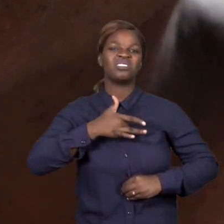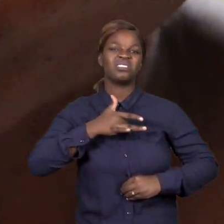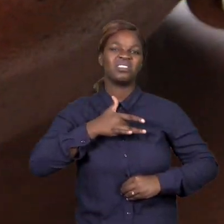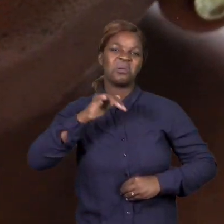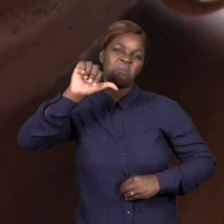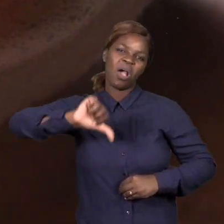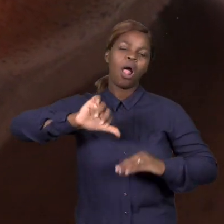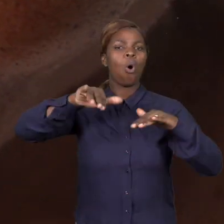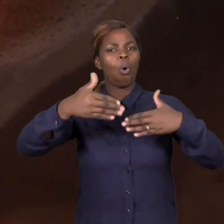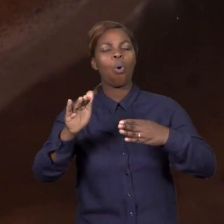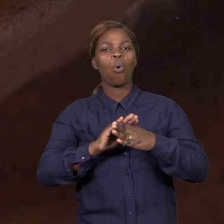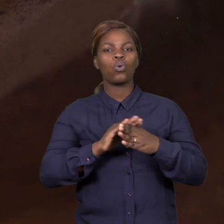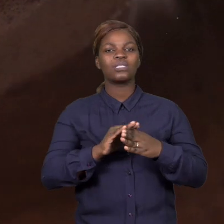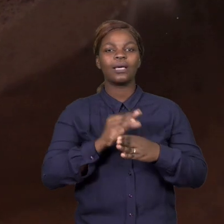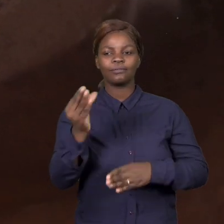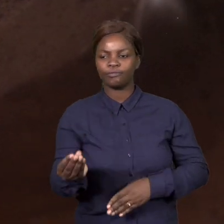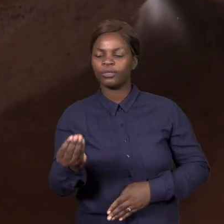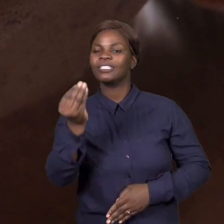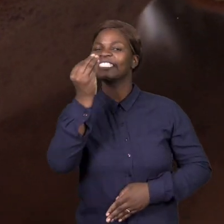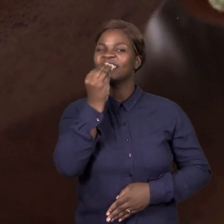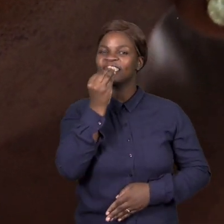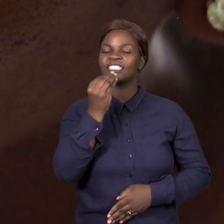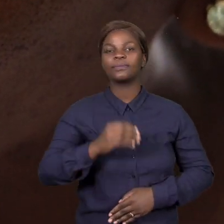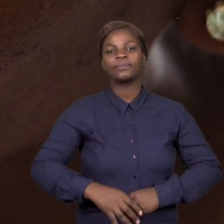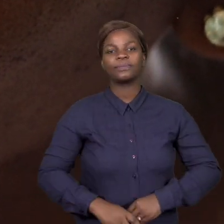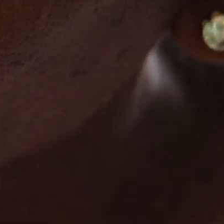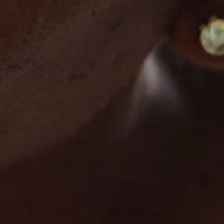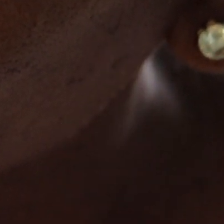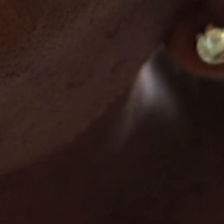ao considerar o uso de próteses dentárias.